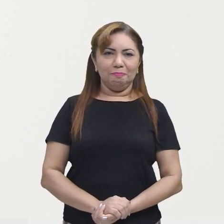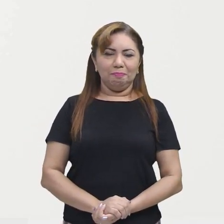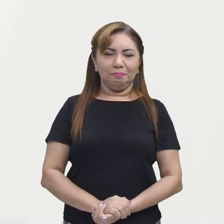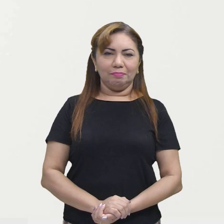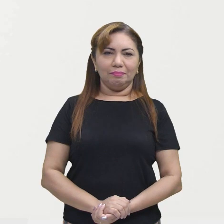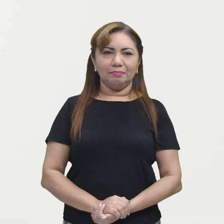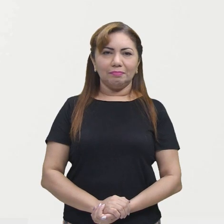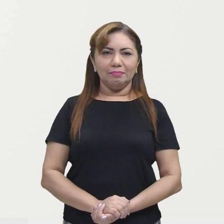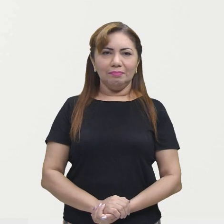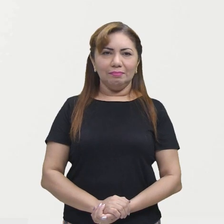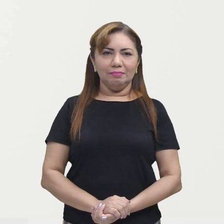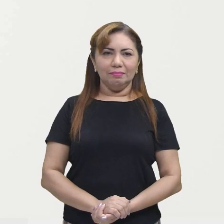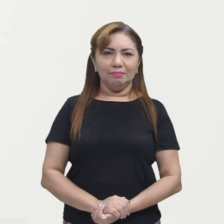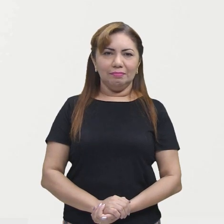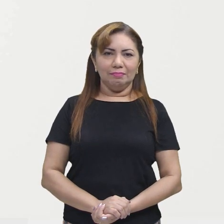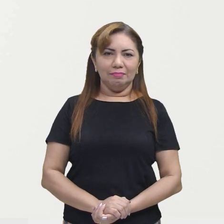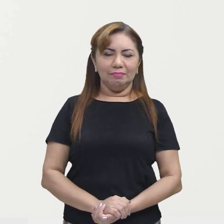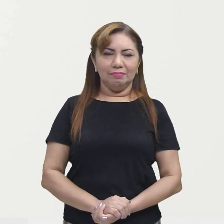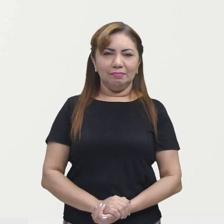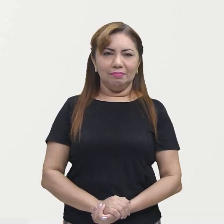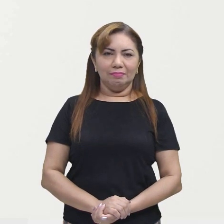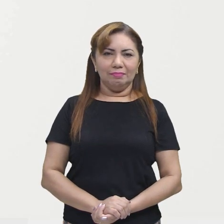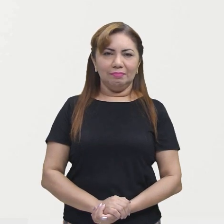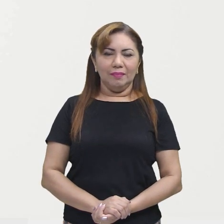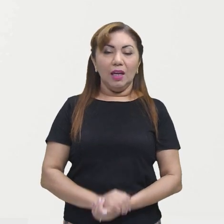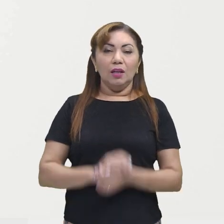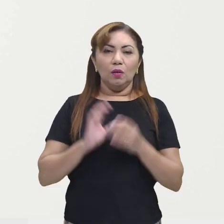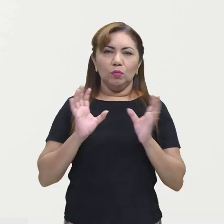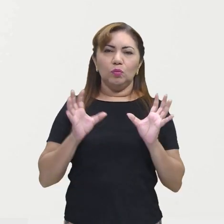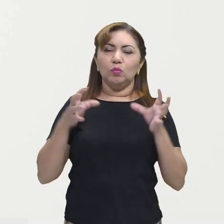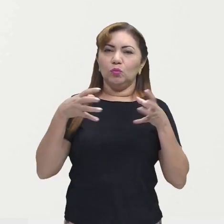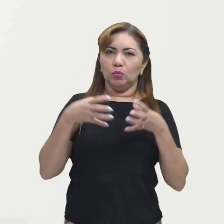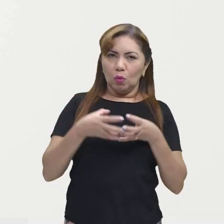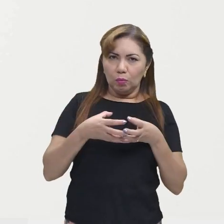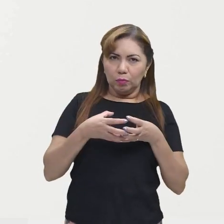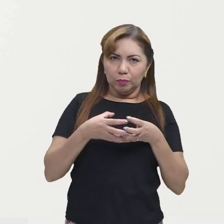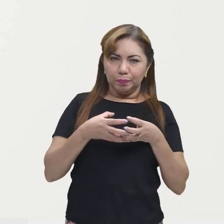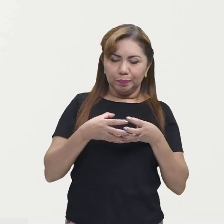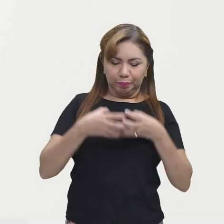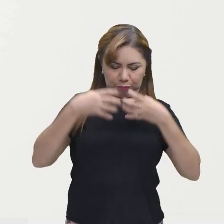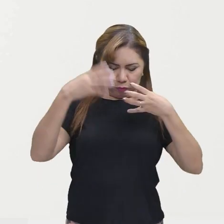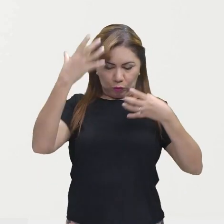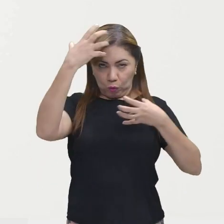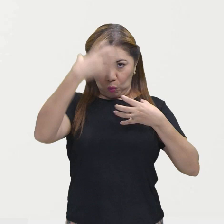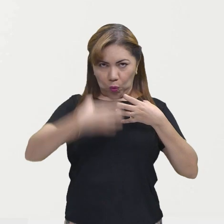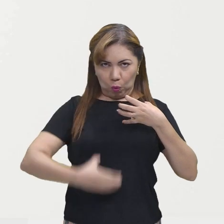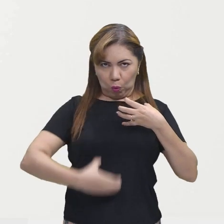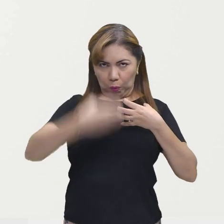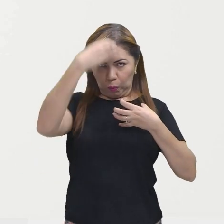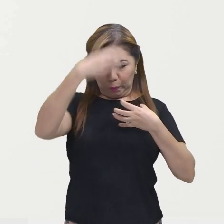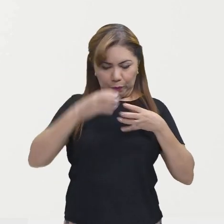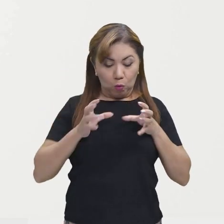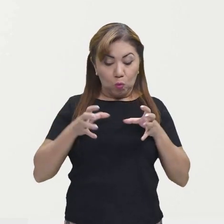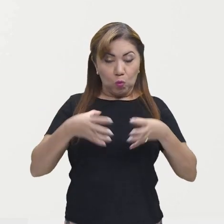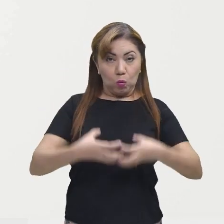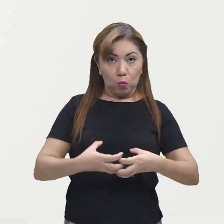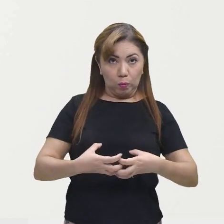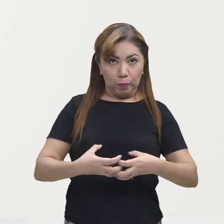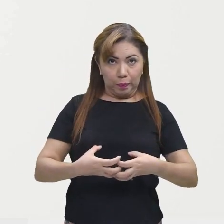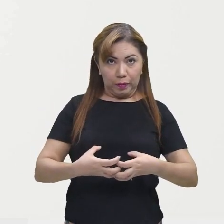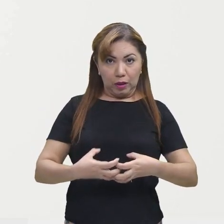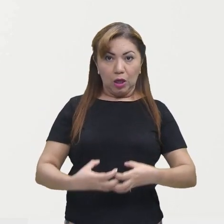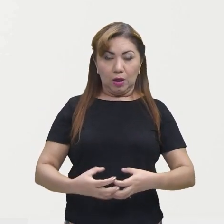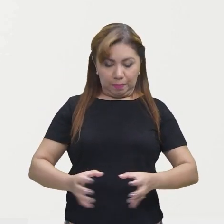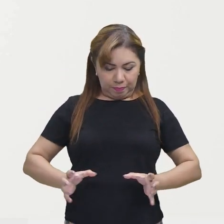E também o sistema reprodutor masculino e feminino.